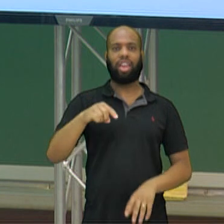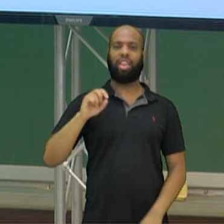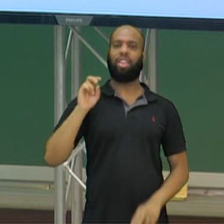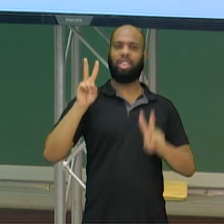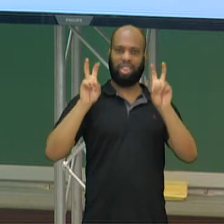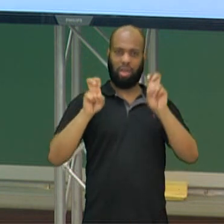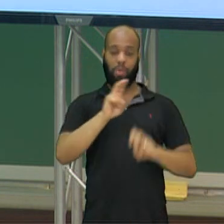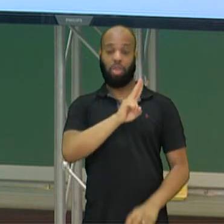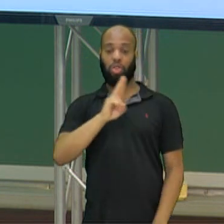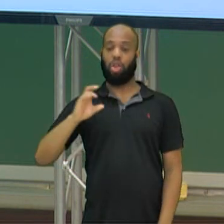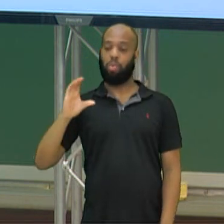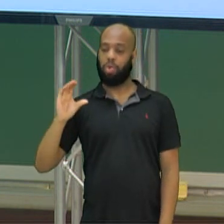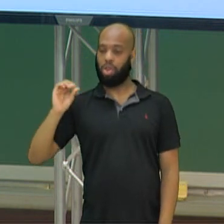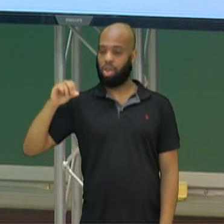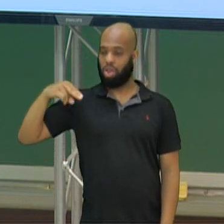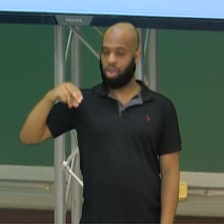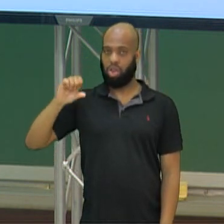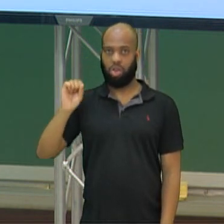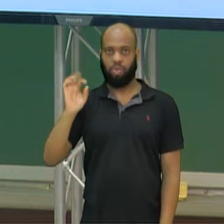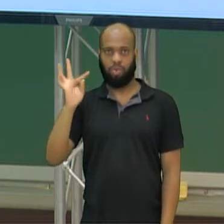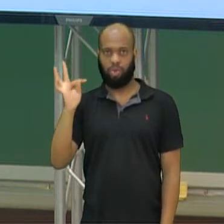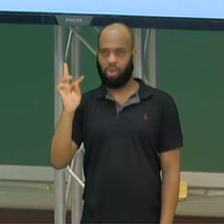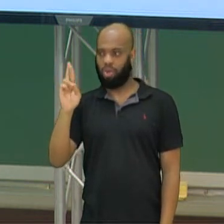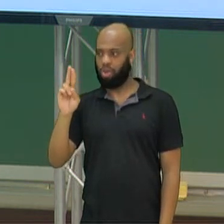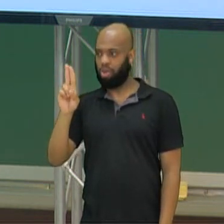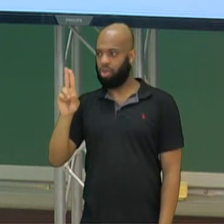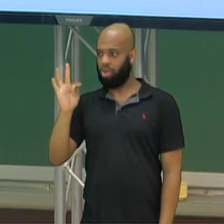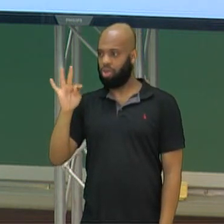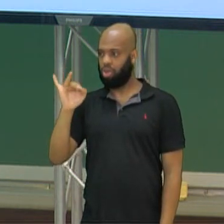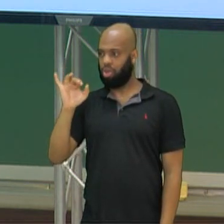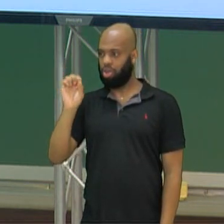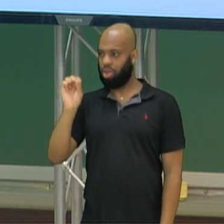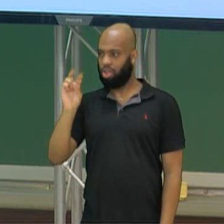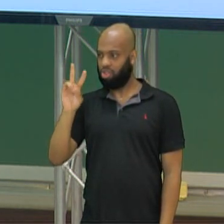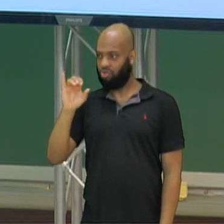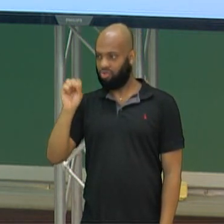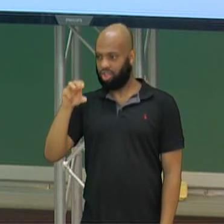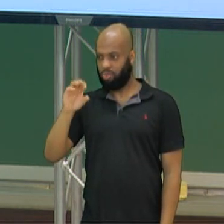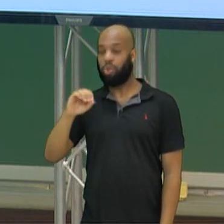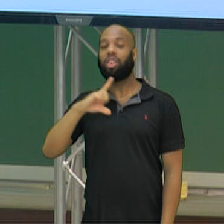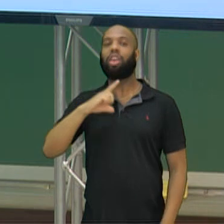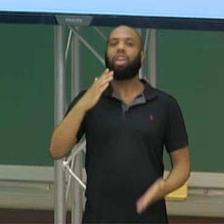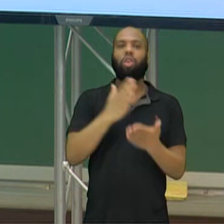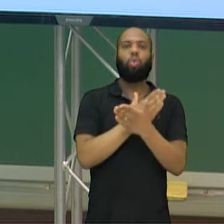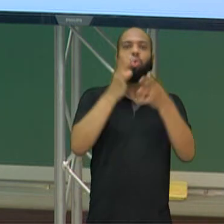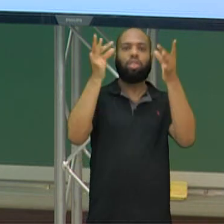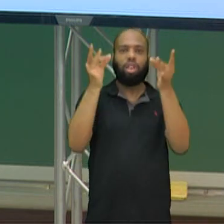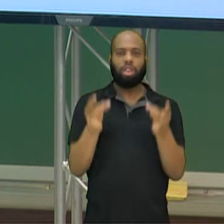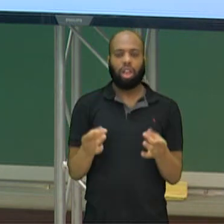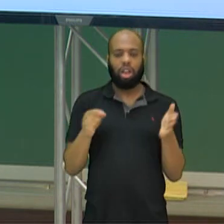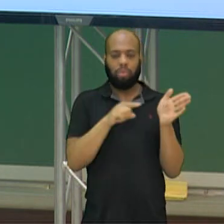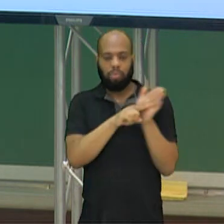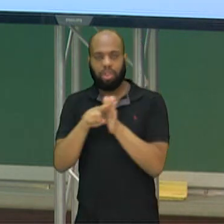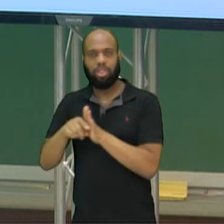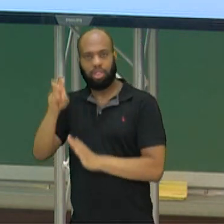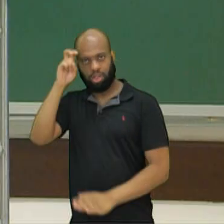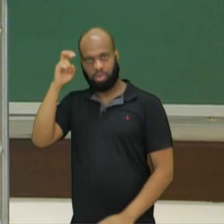construtivismo, que vai ter o quê? Vai ter como pressuposto alguns detalhes da pesquisa do Piaget, que nós vamos ver a